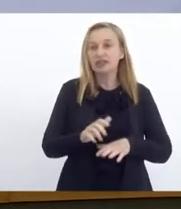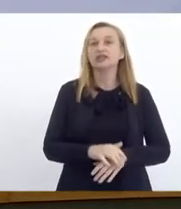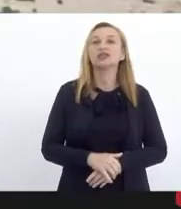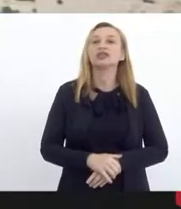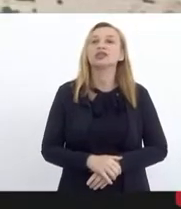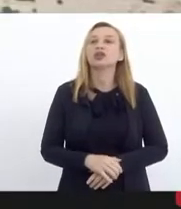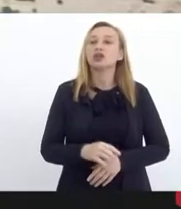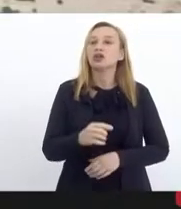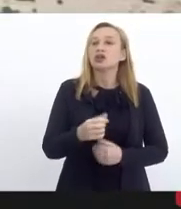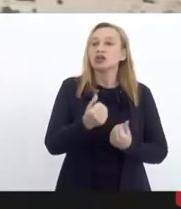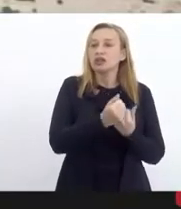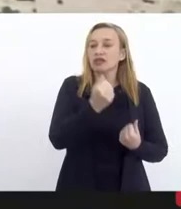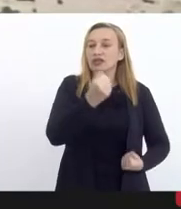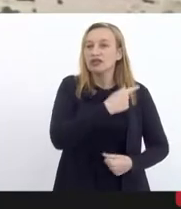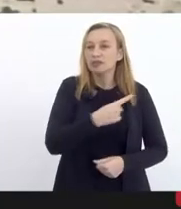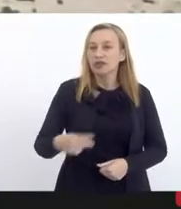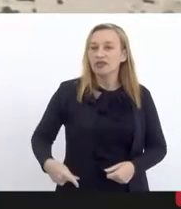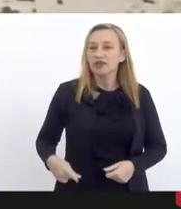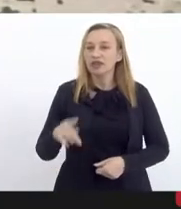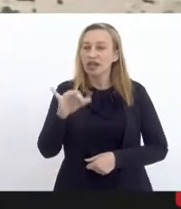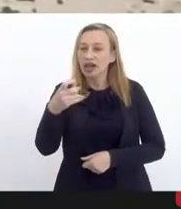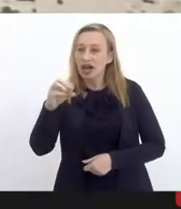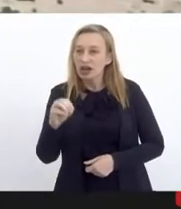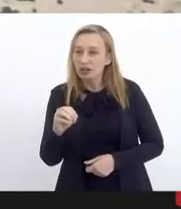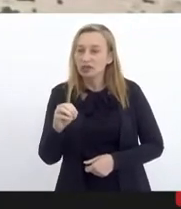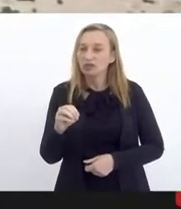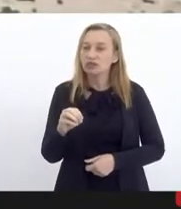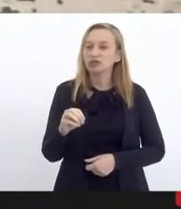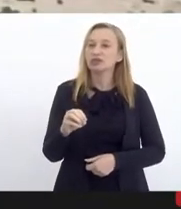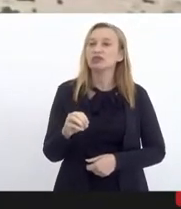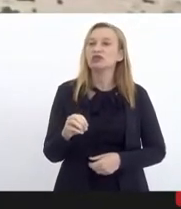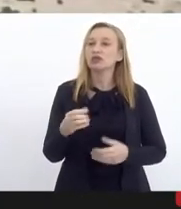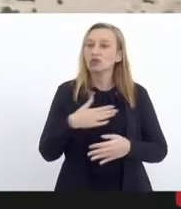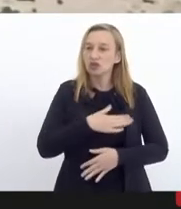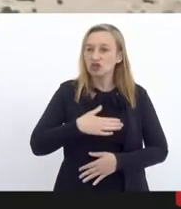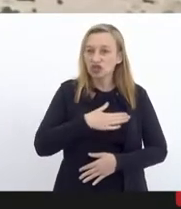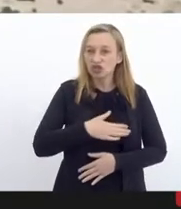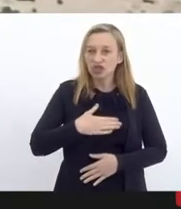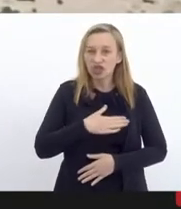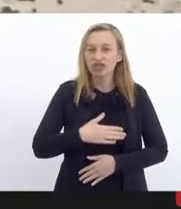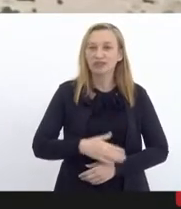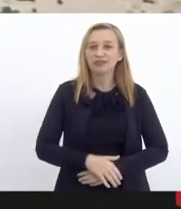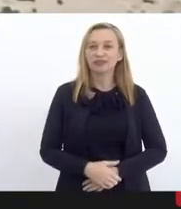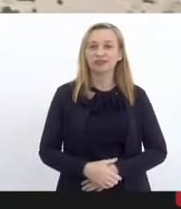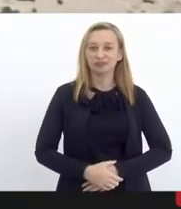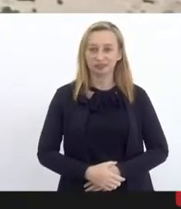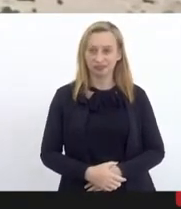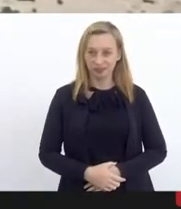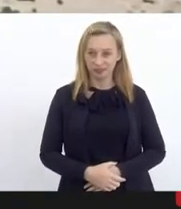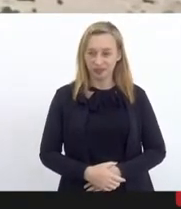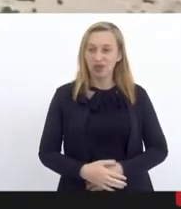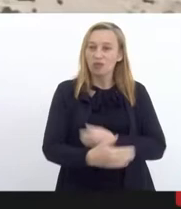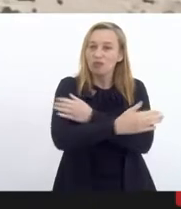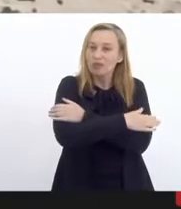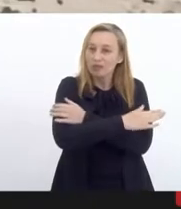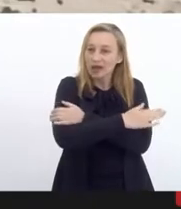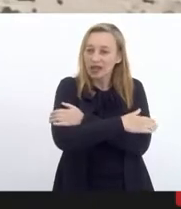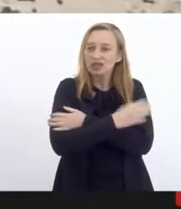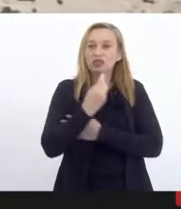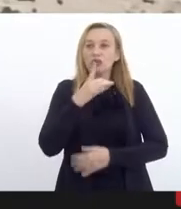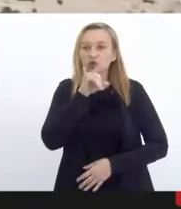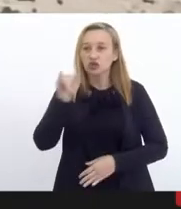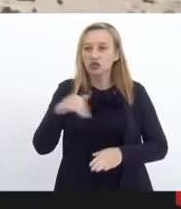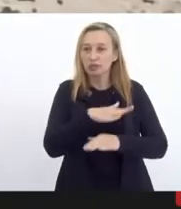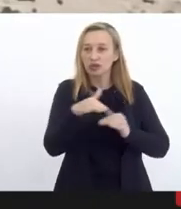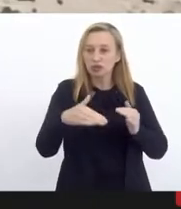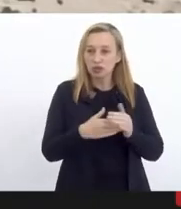da vice-prefeita Carla Capucci, do vereador Relísio, eu gostaria de transmitir um abraço e um bom dia para